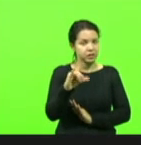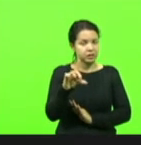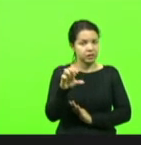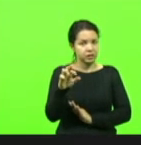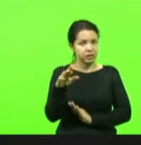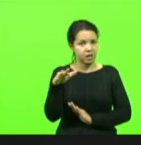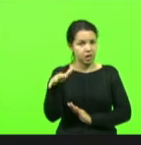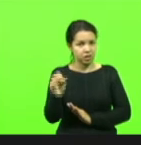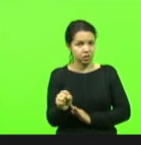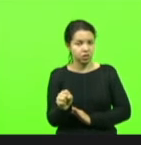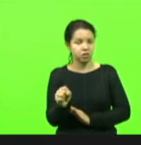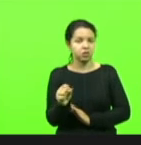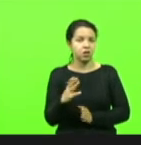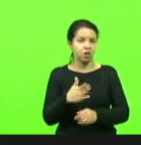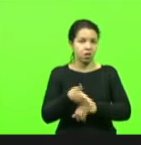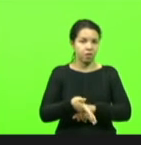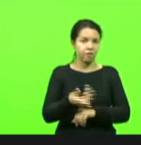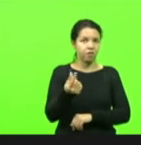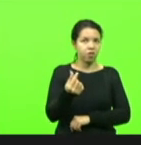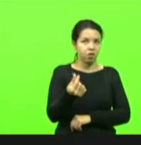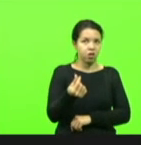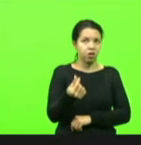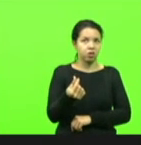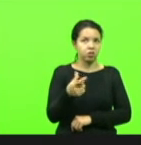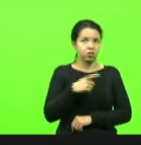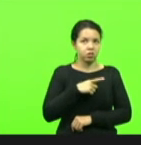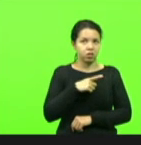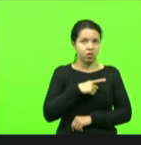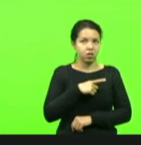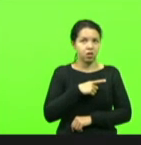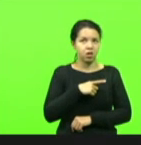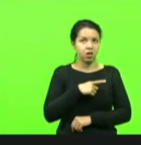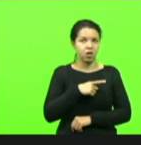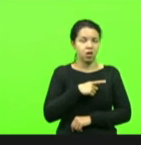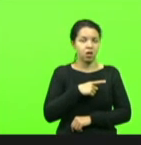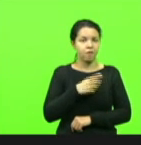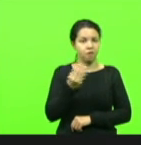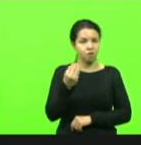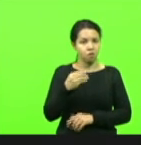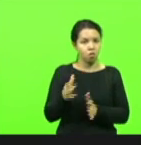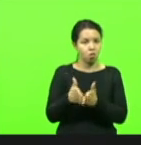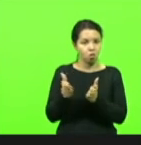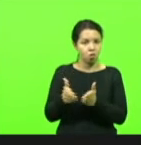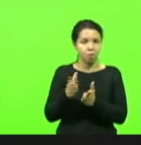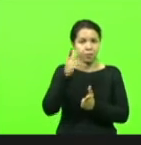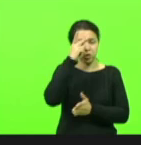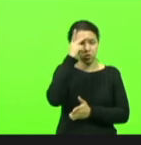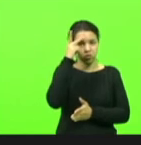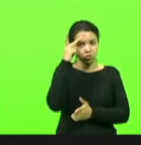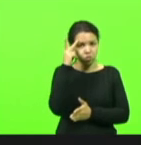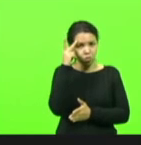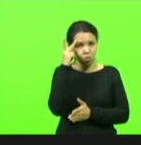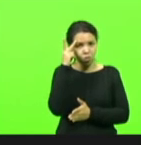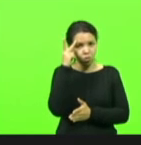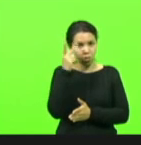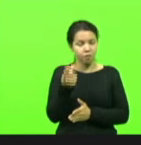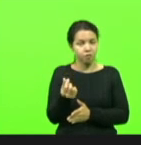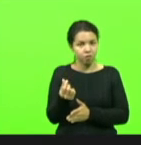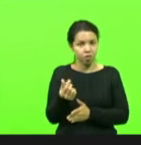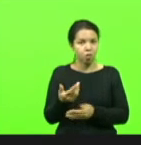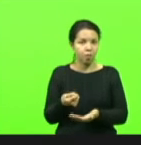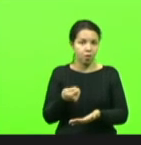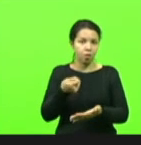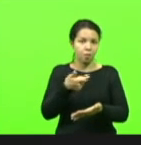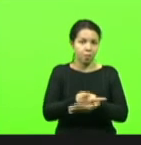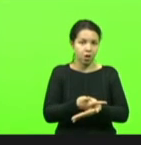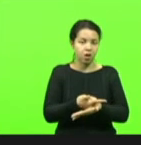como a gente vai entrar na questão de valores entra numa Gama de vulnerabilidade né que as pessoas elas têm uma licitação de valores para comprar